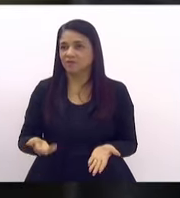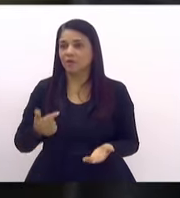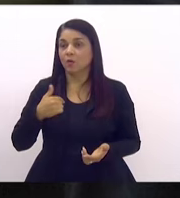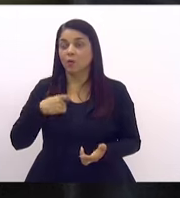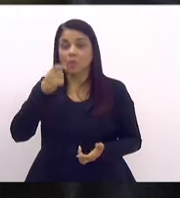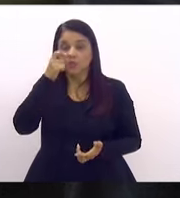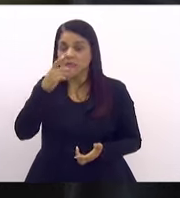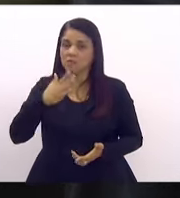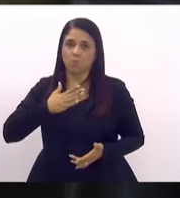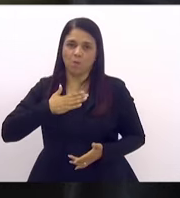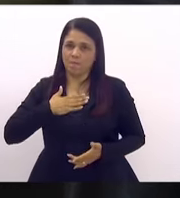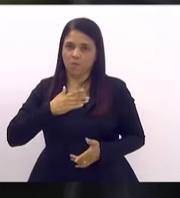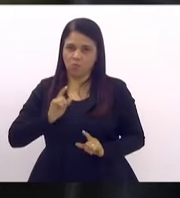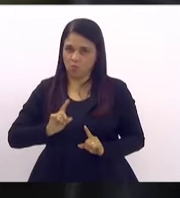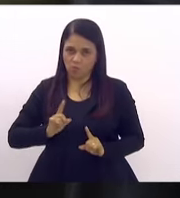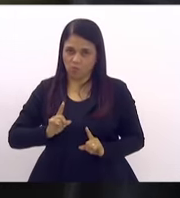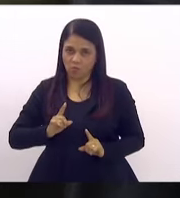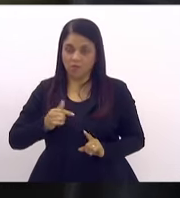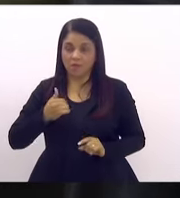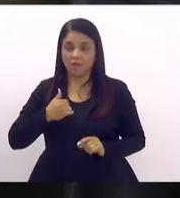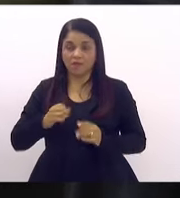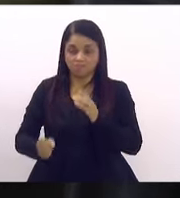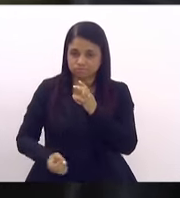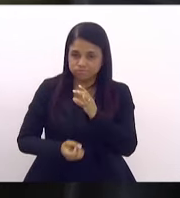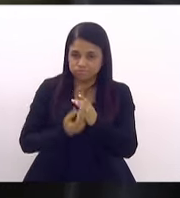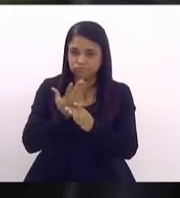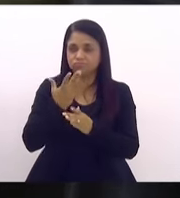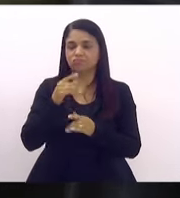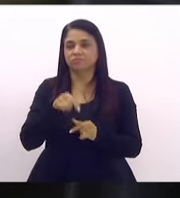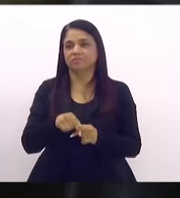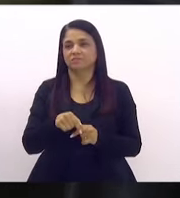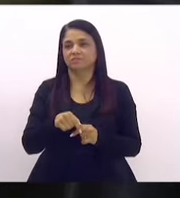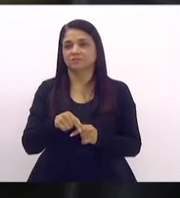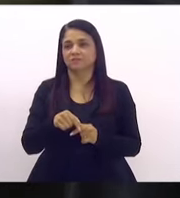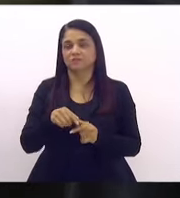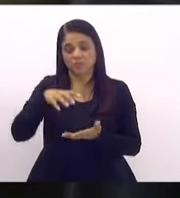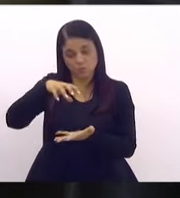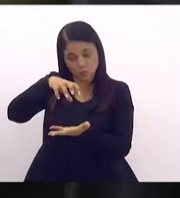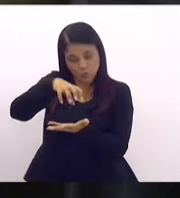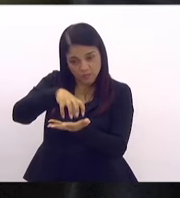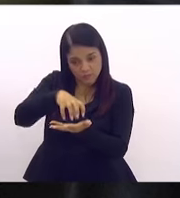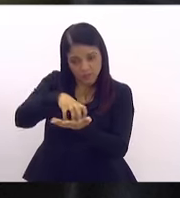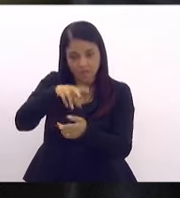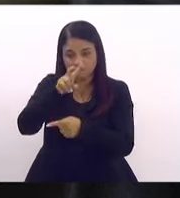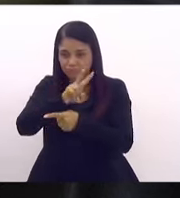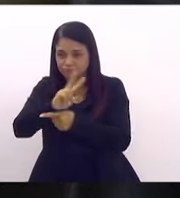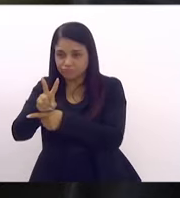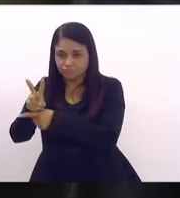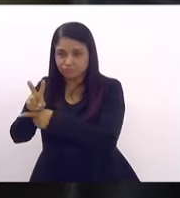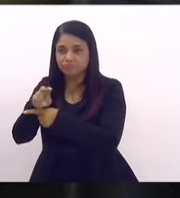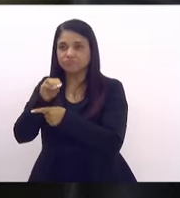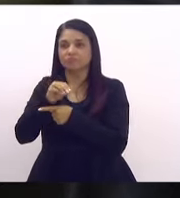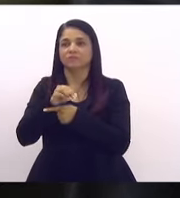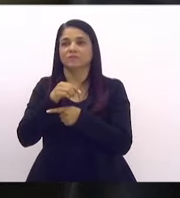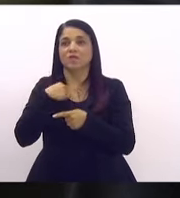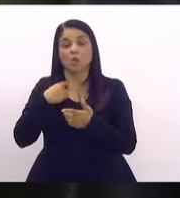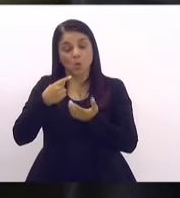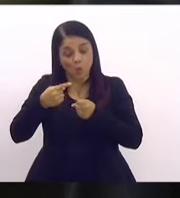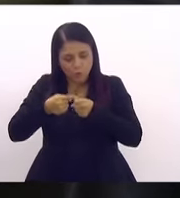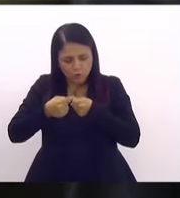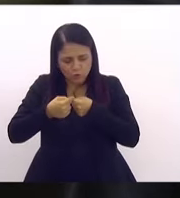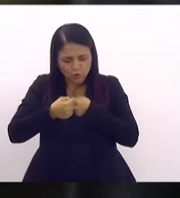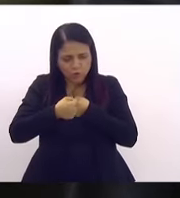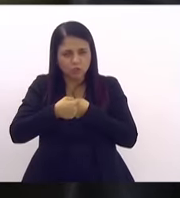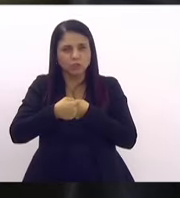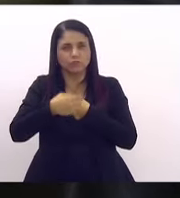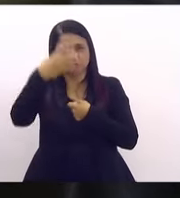meu. A questão aqui é que existe a criação de unidades de conservação. Eu falo porque eu venho de um município que ele é